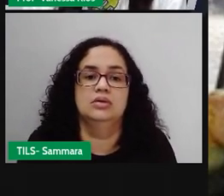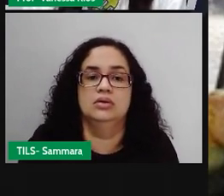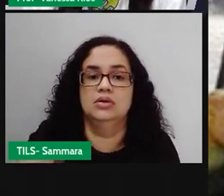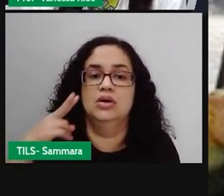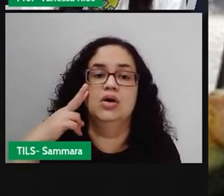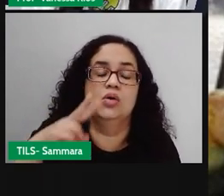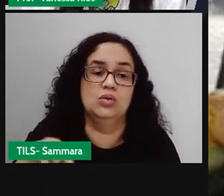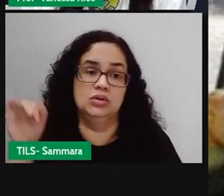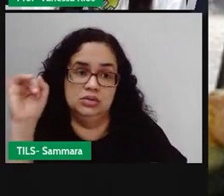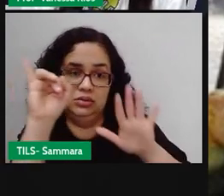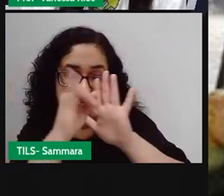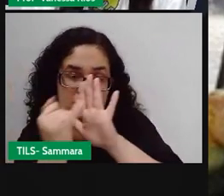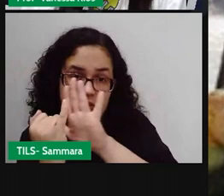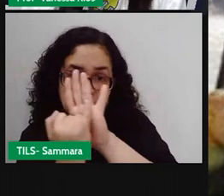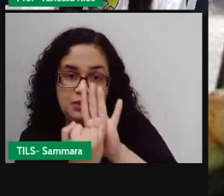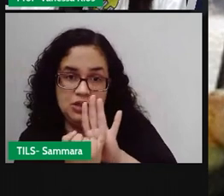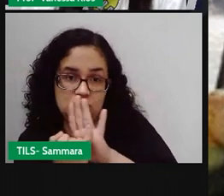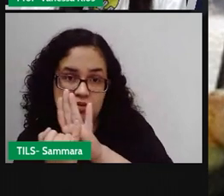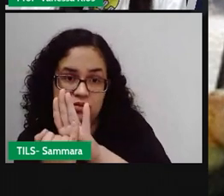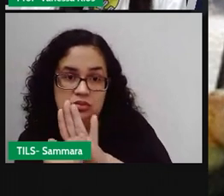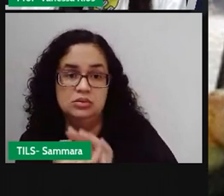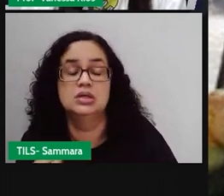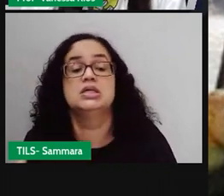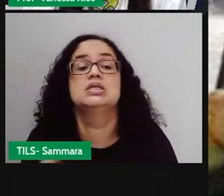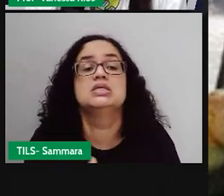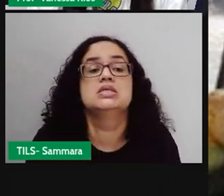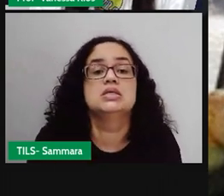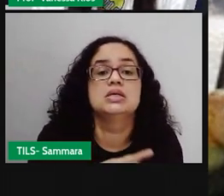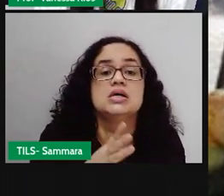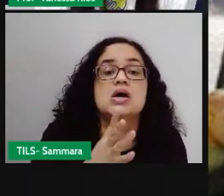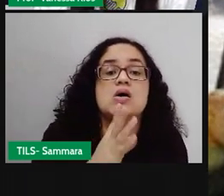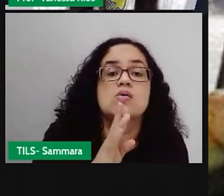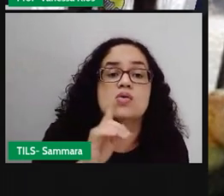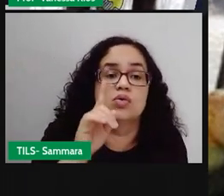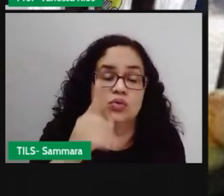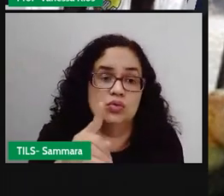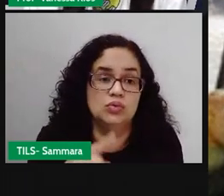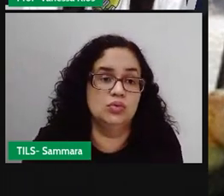Aí outra imagem que a Pro trouxe. A gente já sai agora aí dos